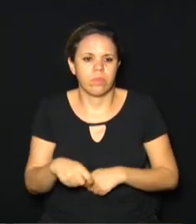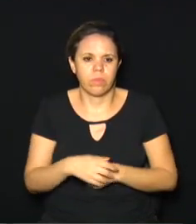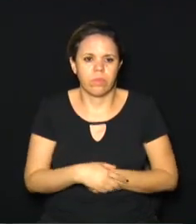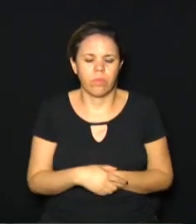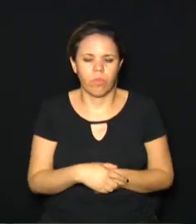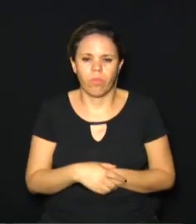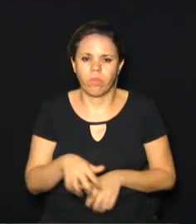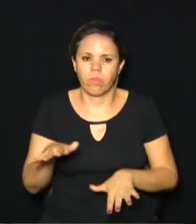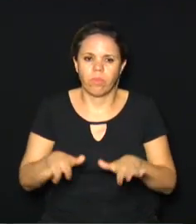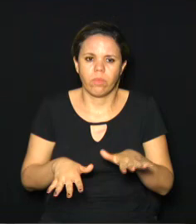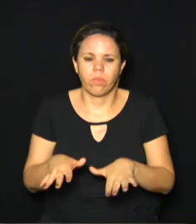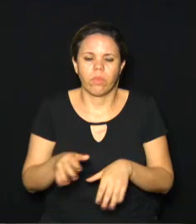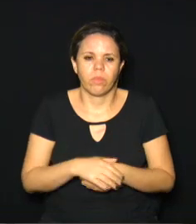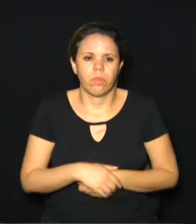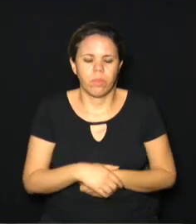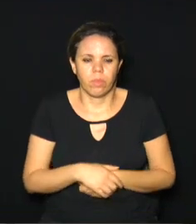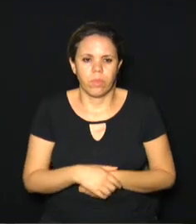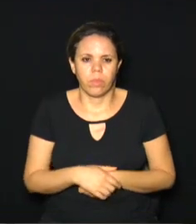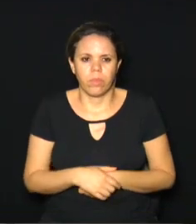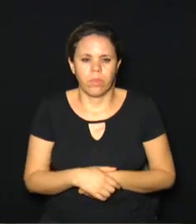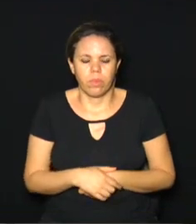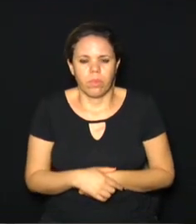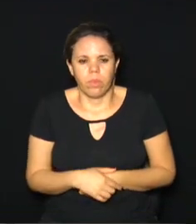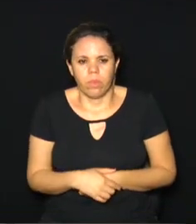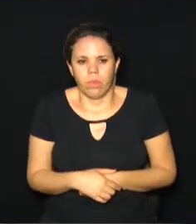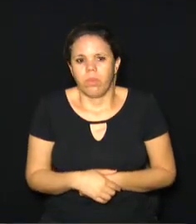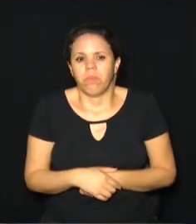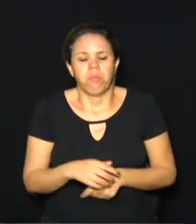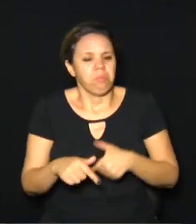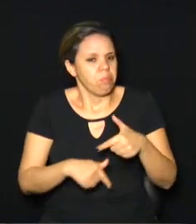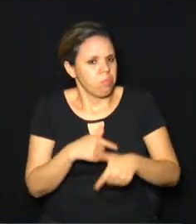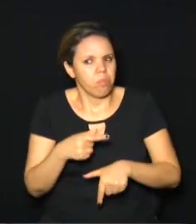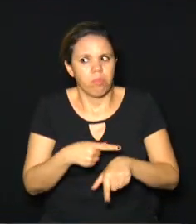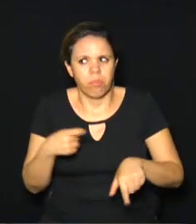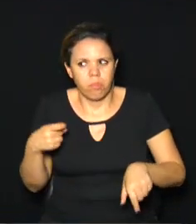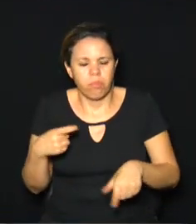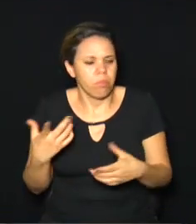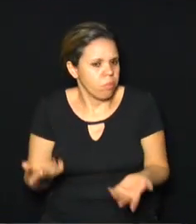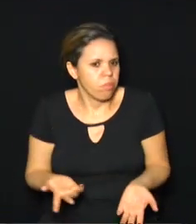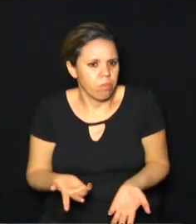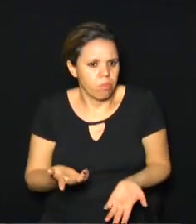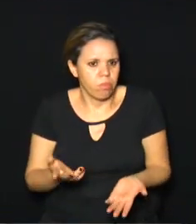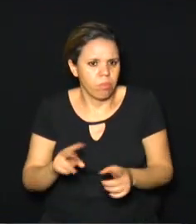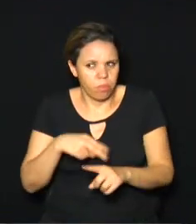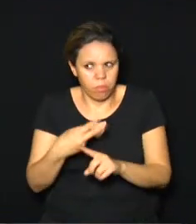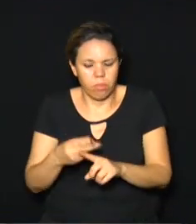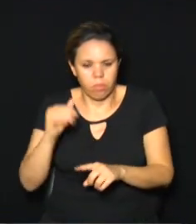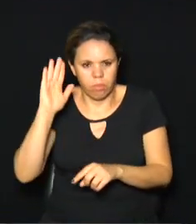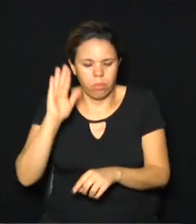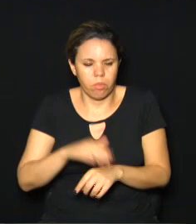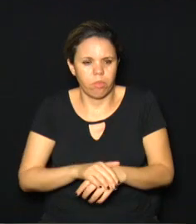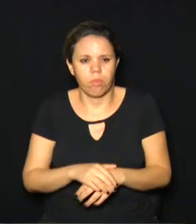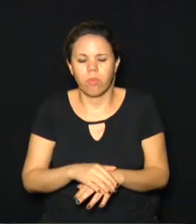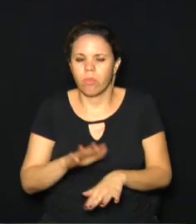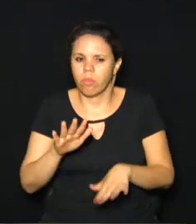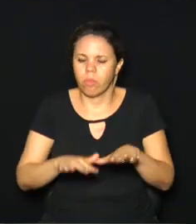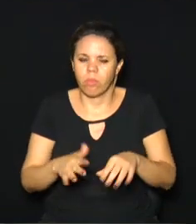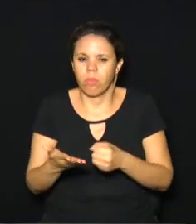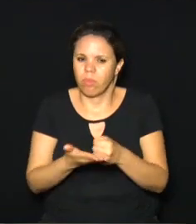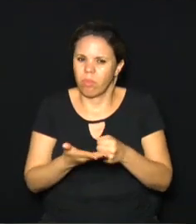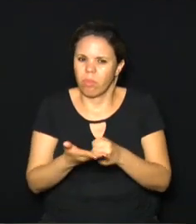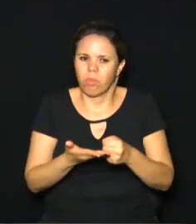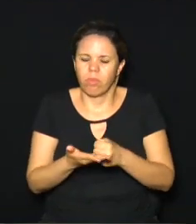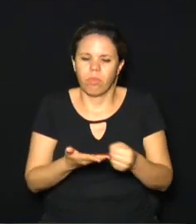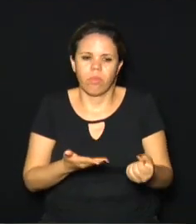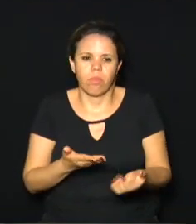uma variação que é justamente a atividade extra, né? Então, pelo menos a média disso, né? Pelo menos